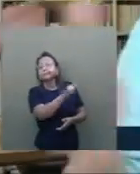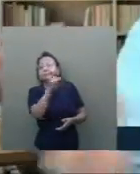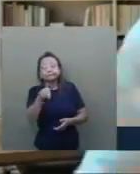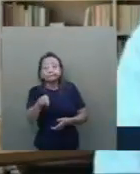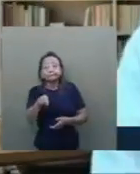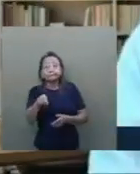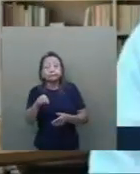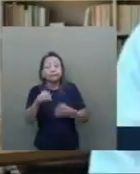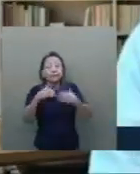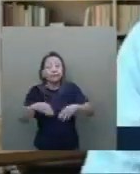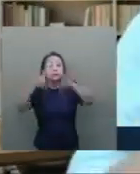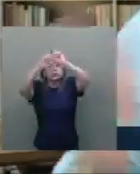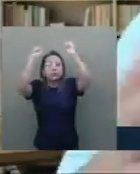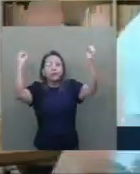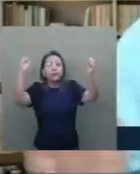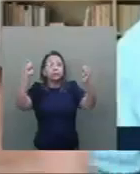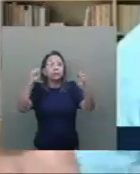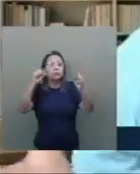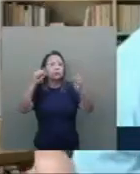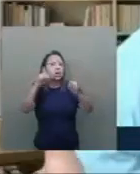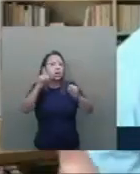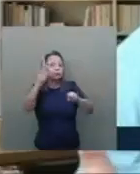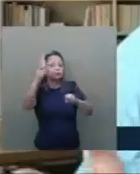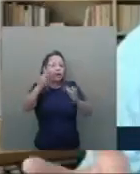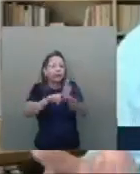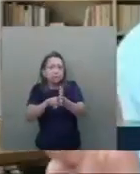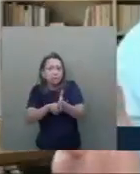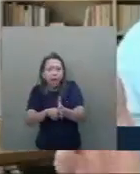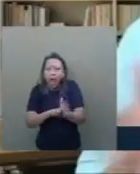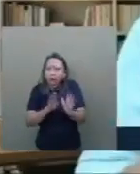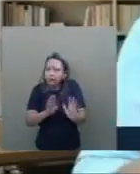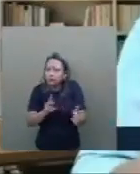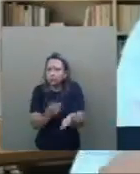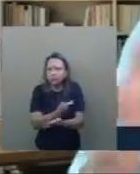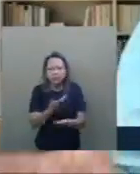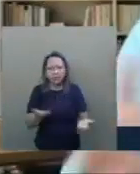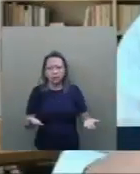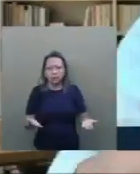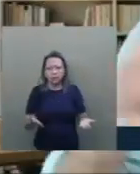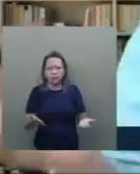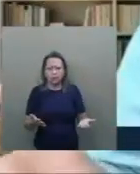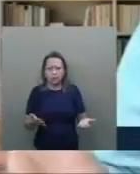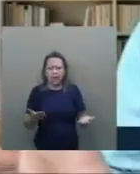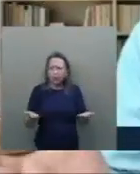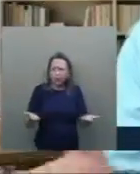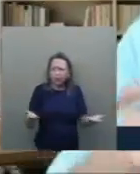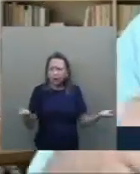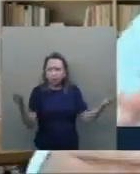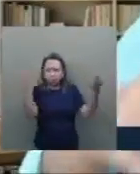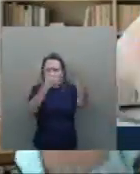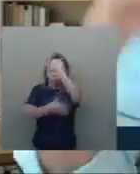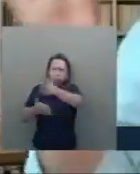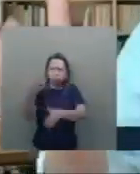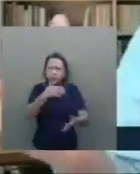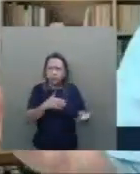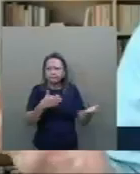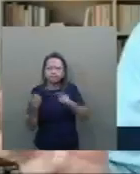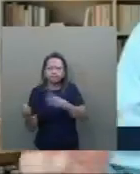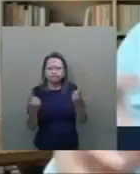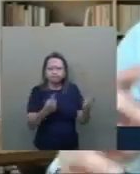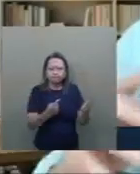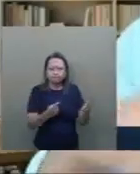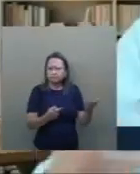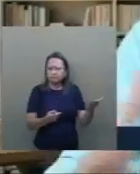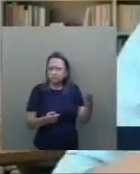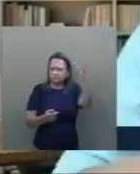Supremo decida. E assim aconteceu. Não dá agora para uma hora da outra alguém começar a